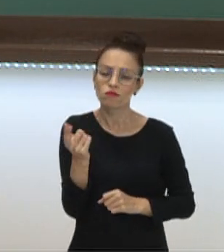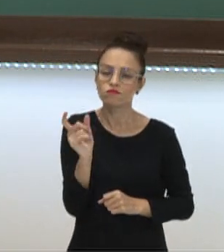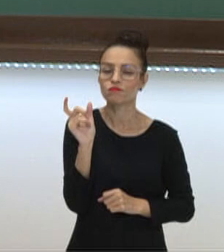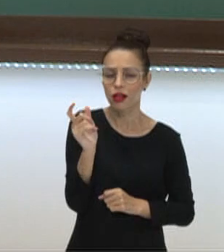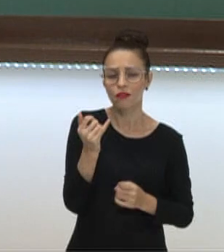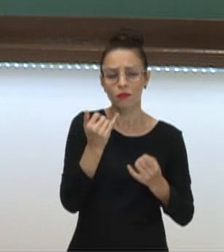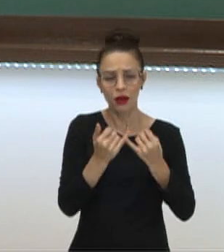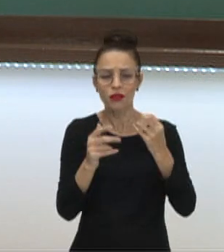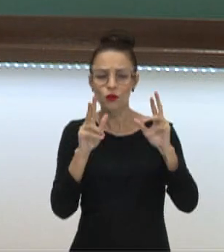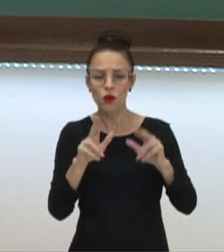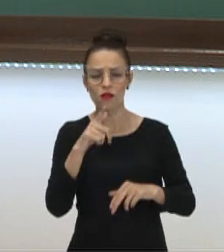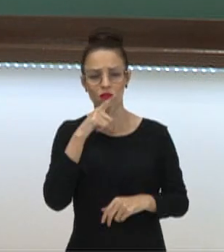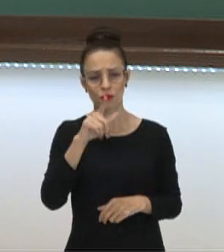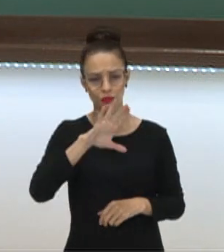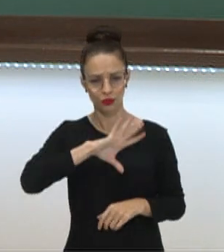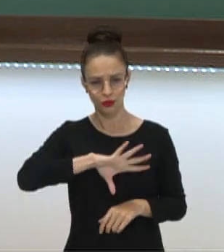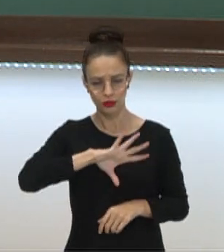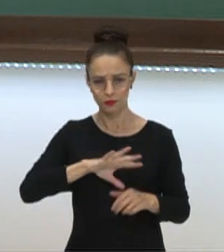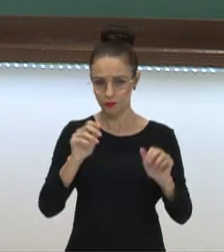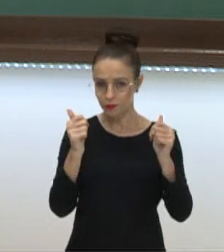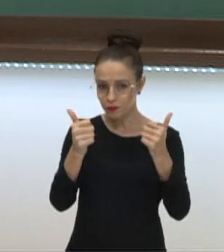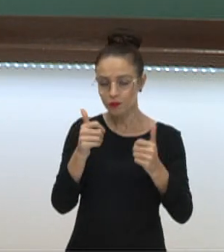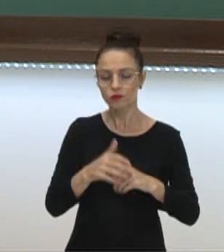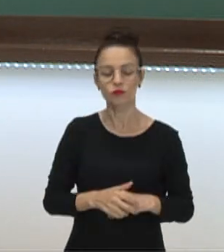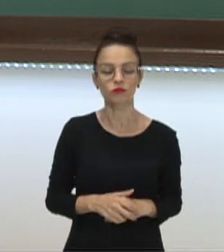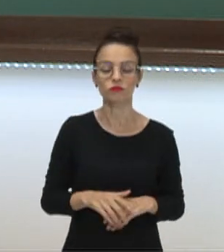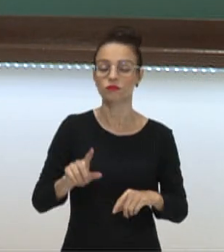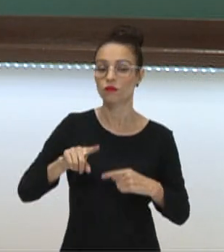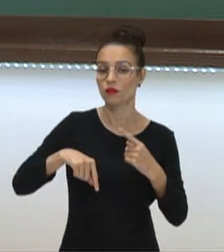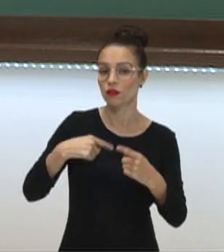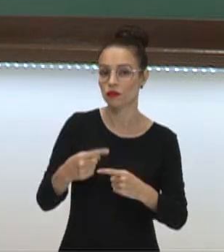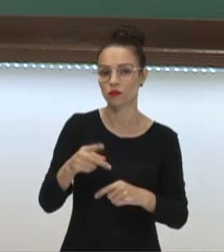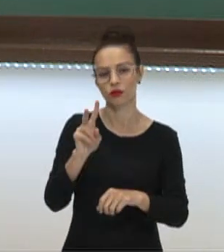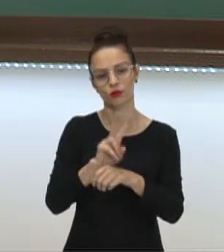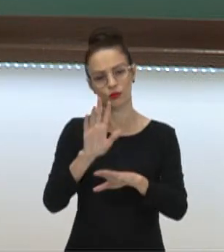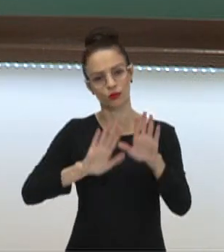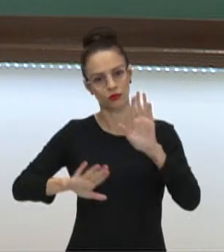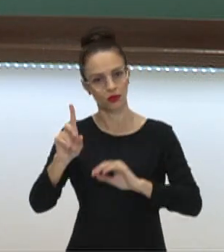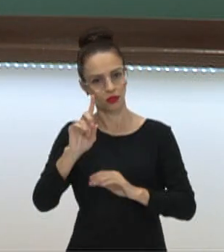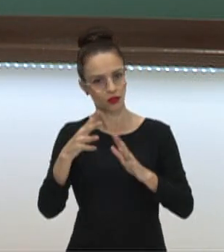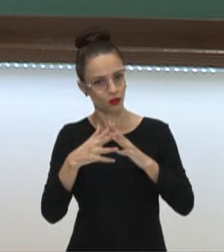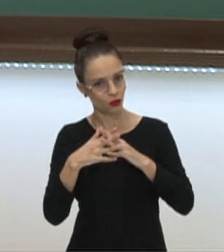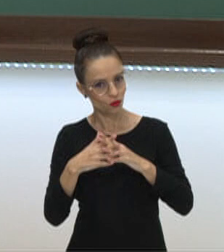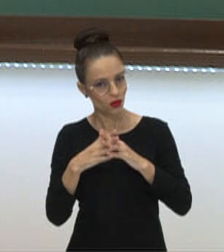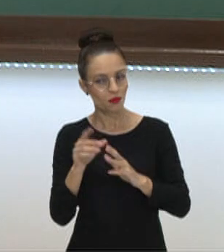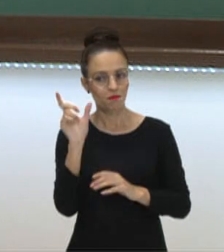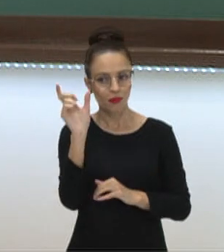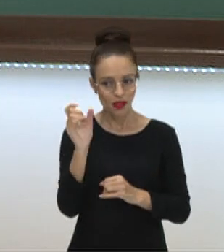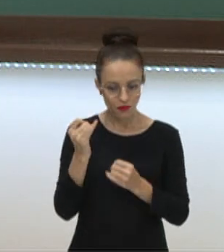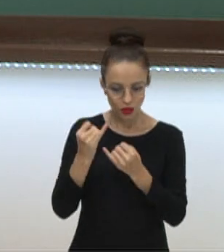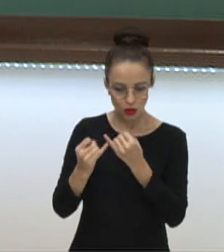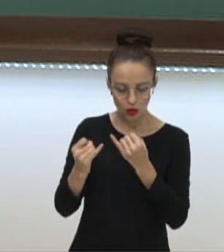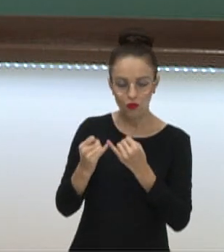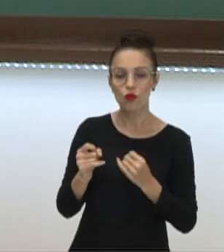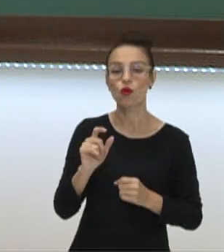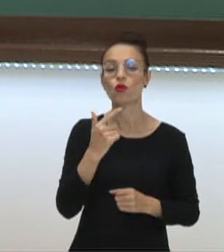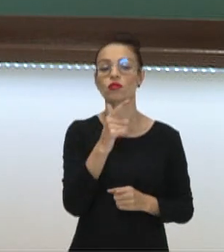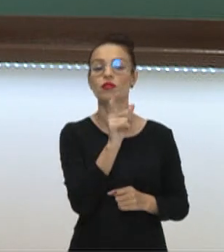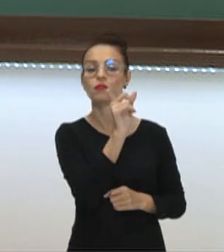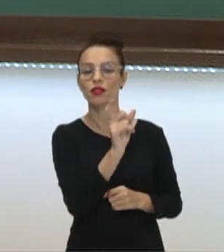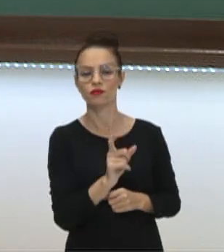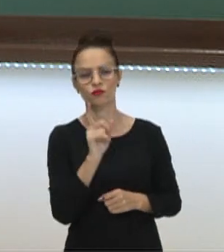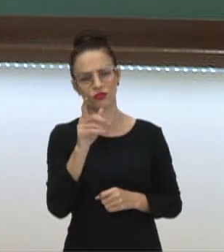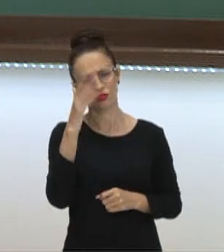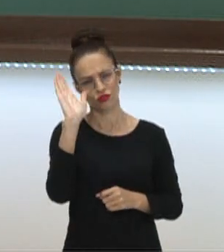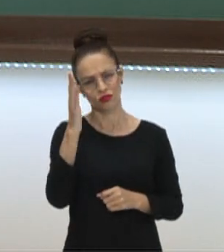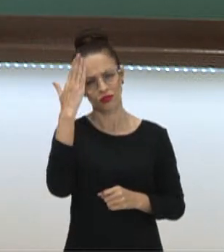que parecem com a língua portuguesa. Beleza. Aí, então, cuidado para não confundir as palavras cognatas com aquelas que você